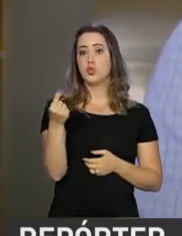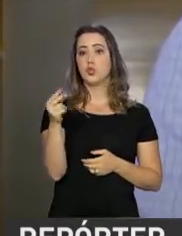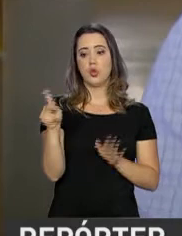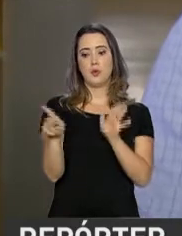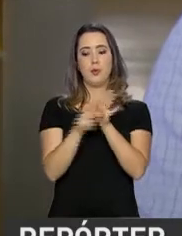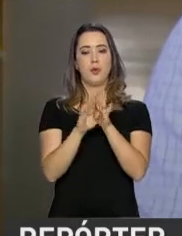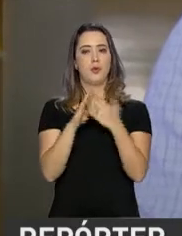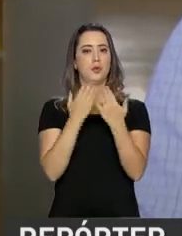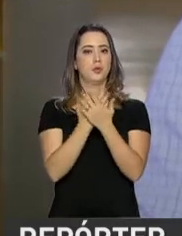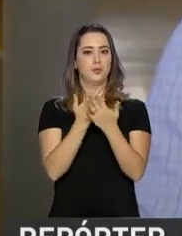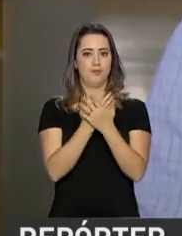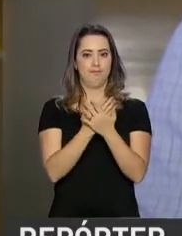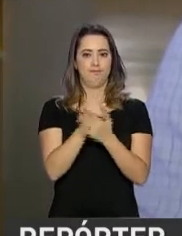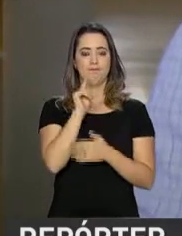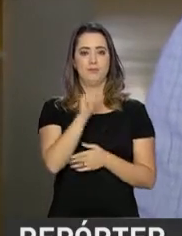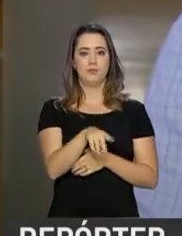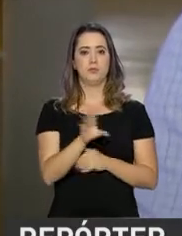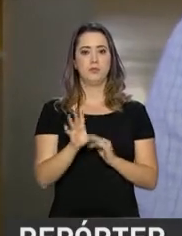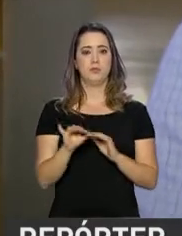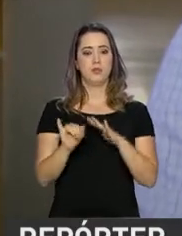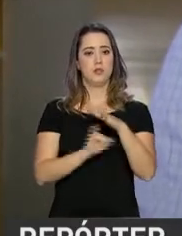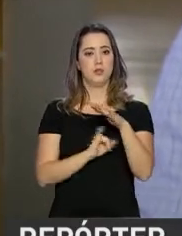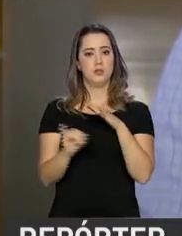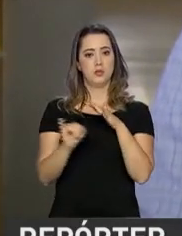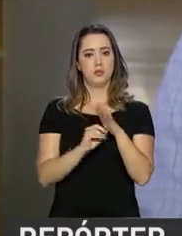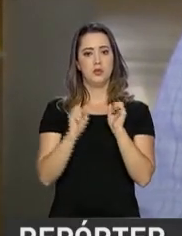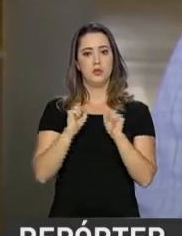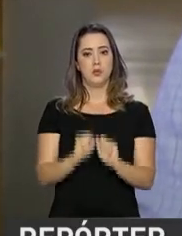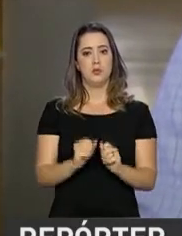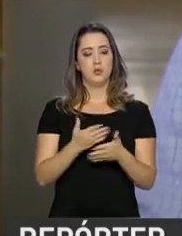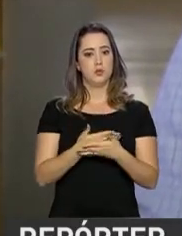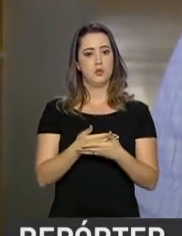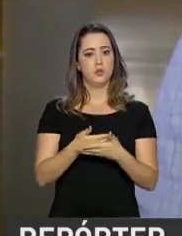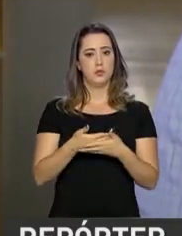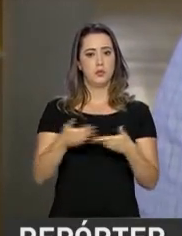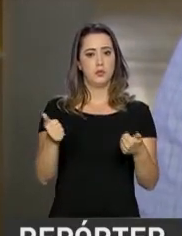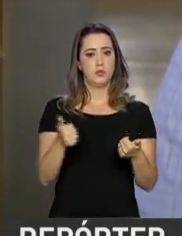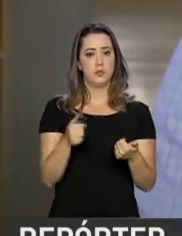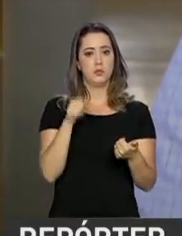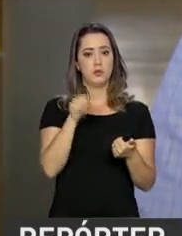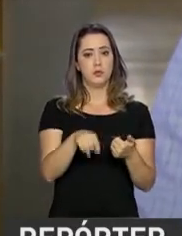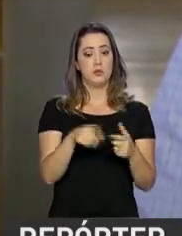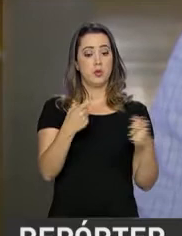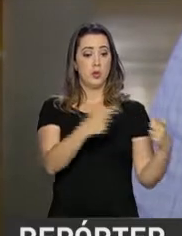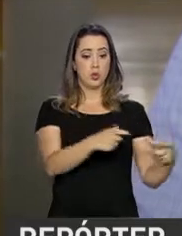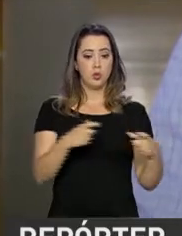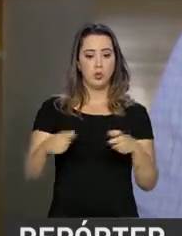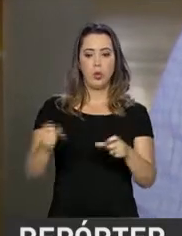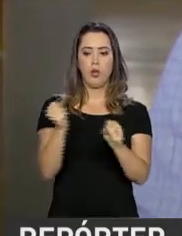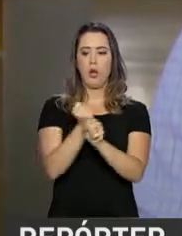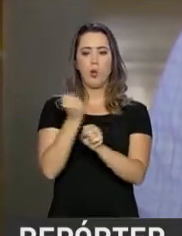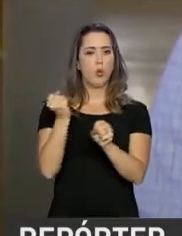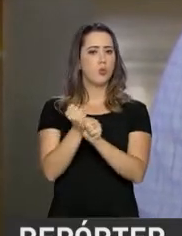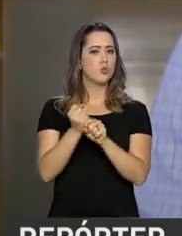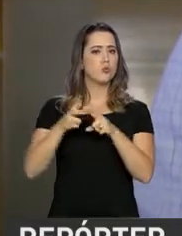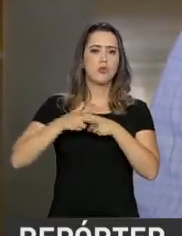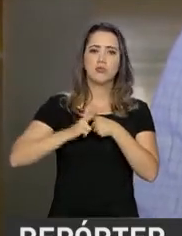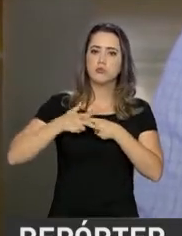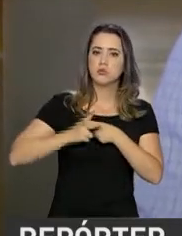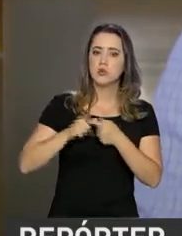as instituições de ensino podem realizar melhorias em infraestrutura física e na área pedagógica